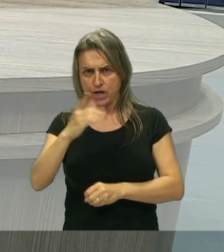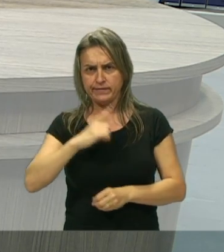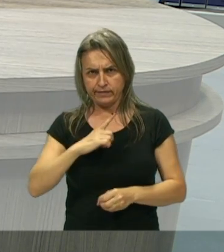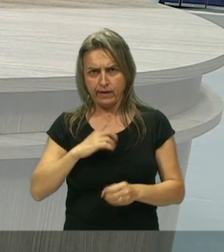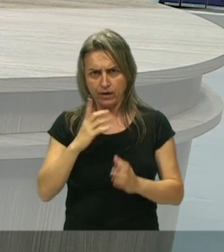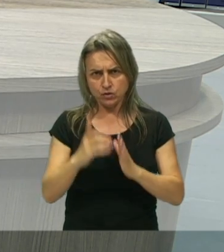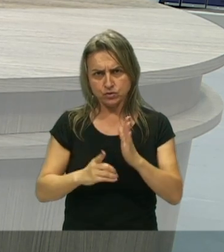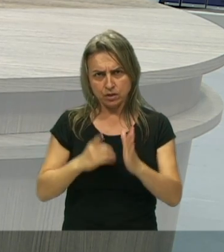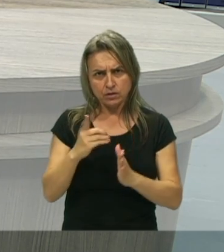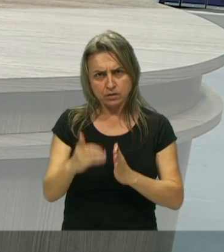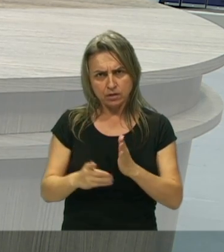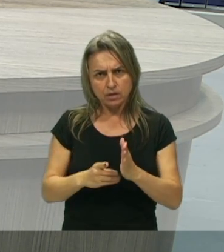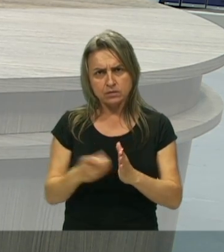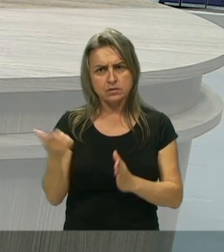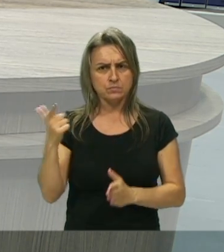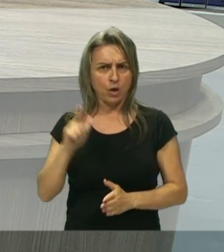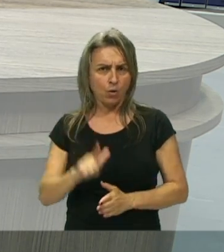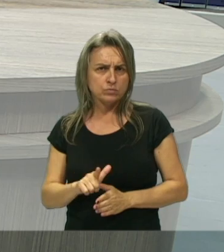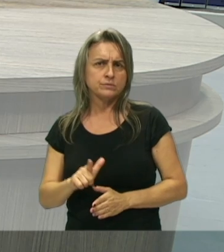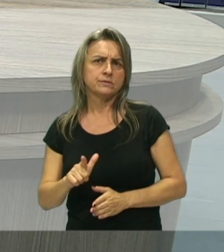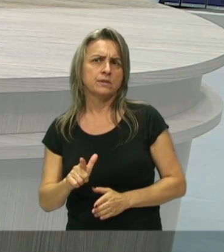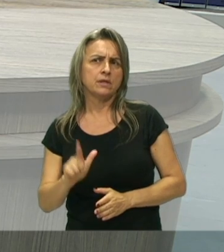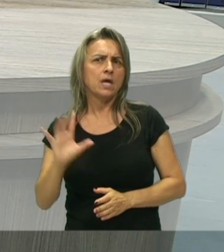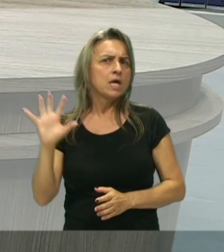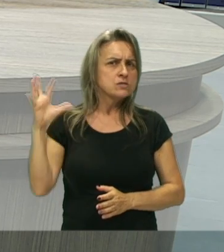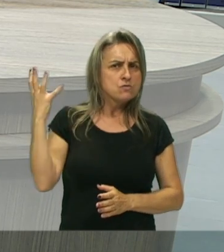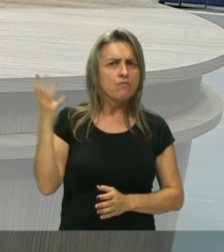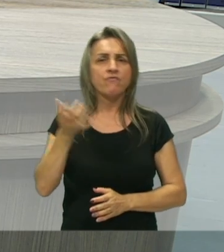quem seja eleito agora,